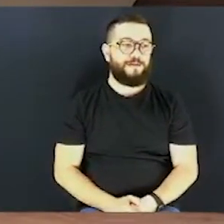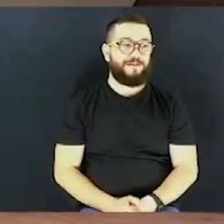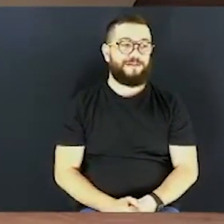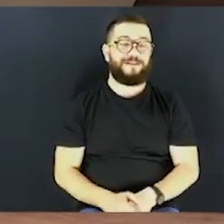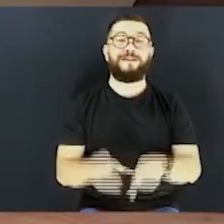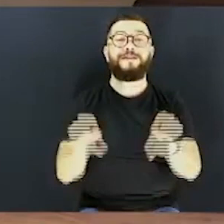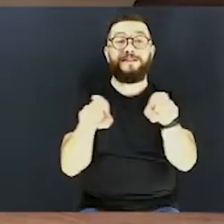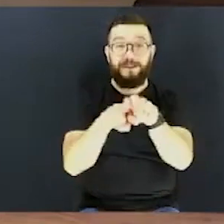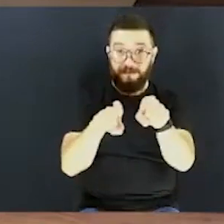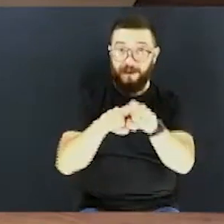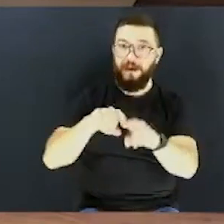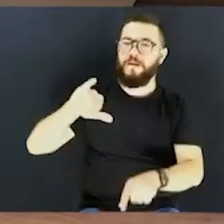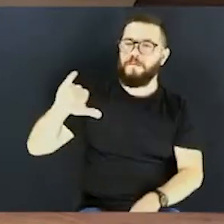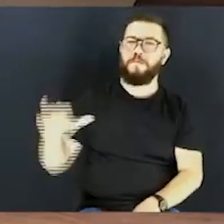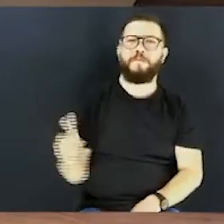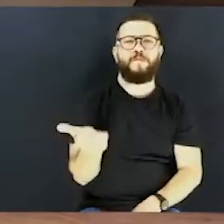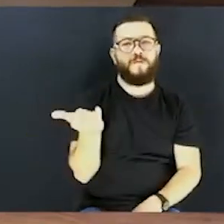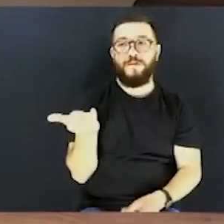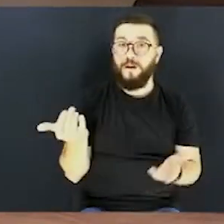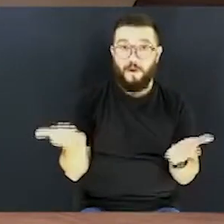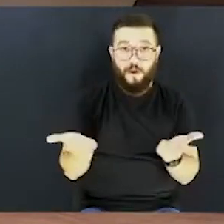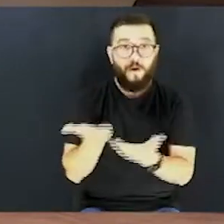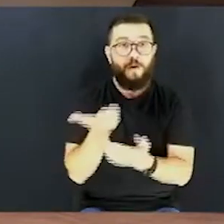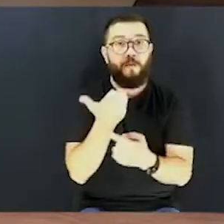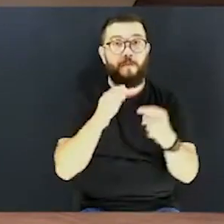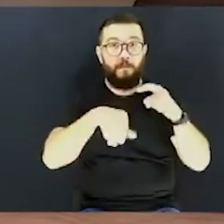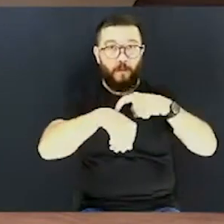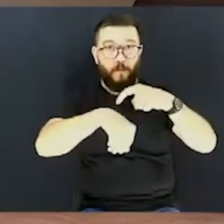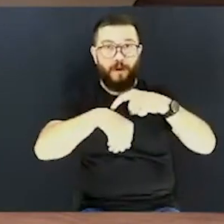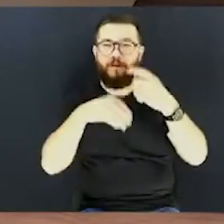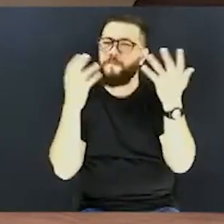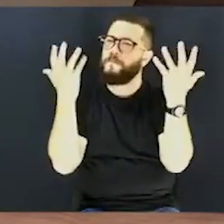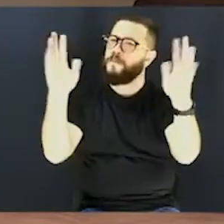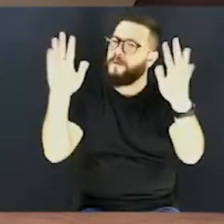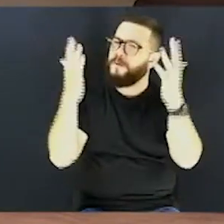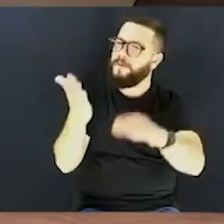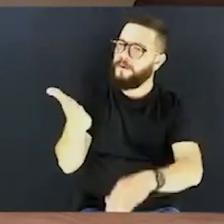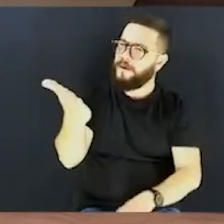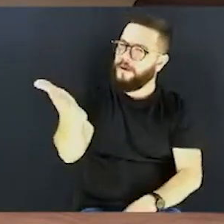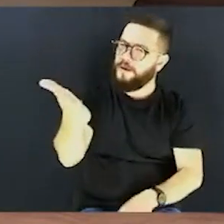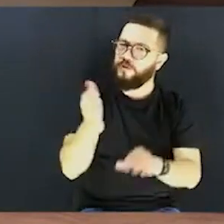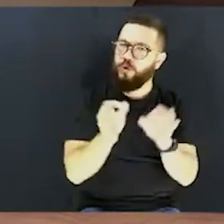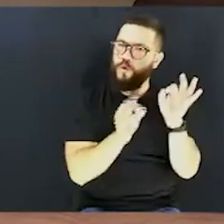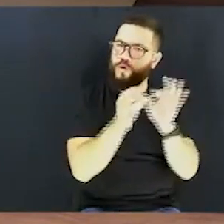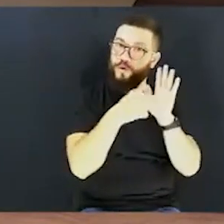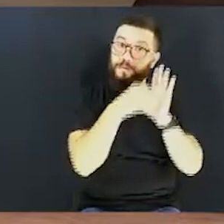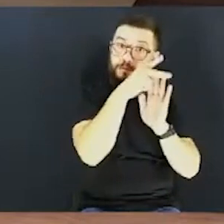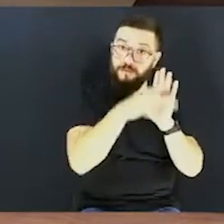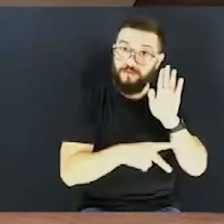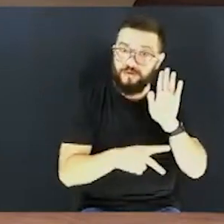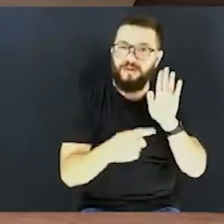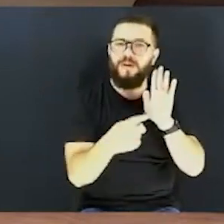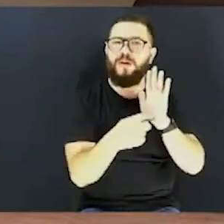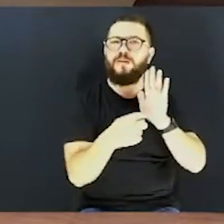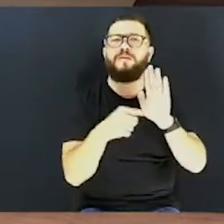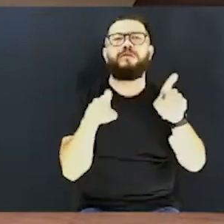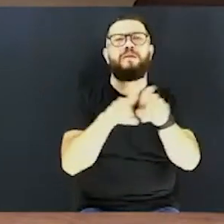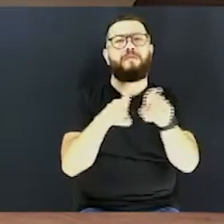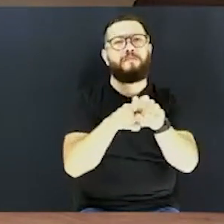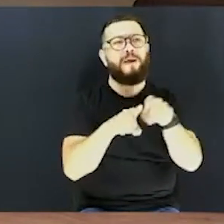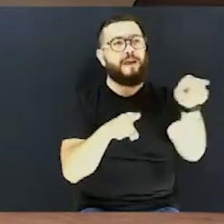parabenizá-lo por essa iniciativa, por esse projeto, Plano Municipal da Primeira Infância, parabenizar também a secretária Maria Silvia,